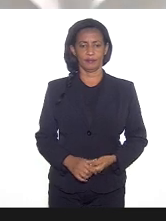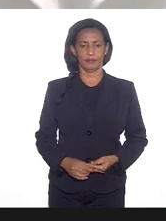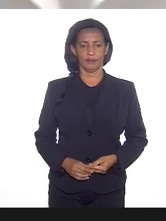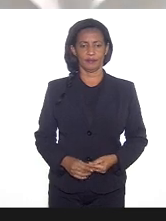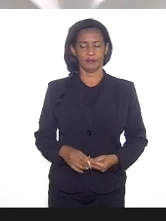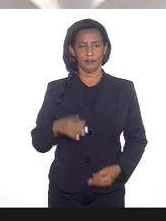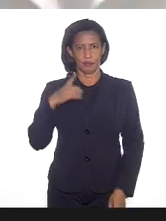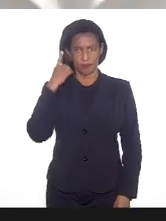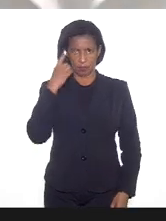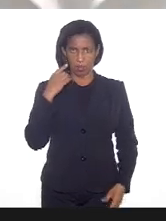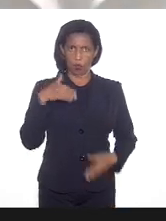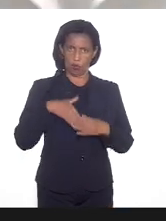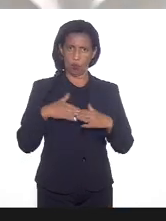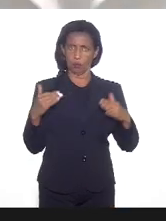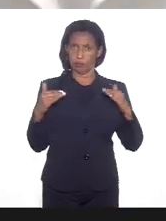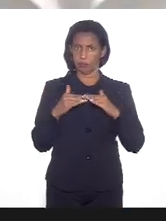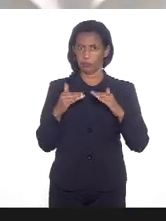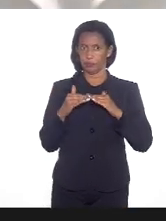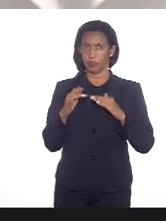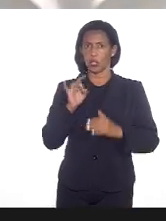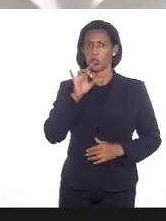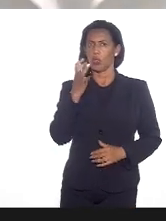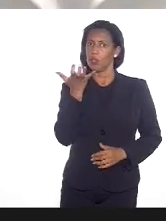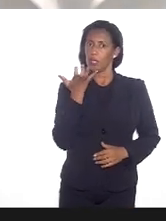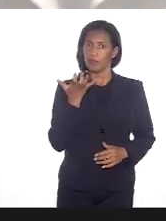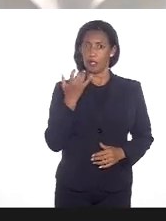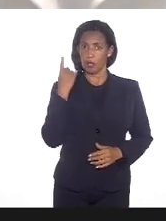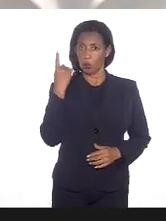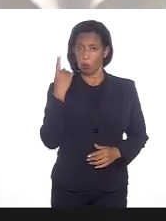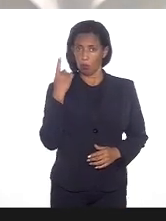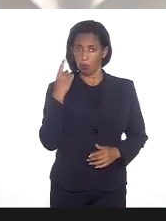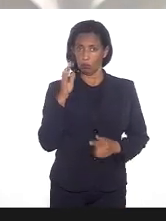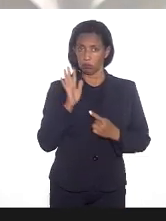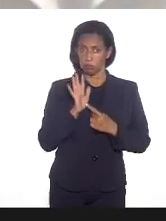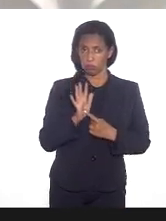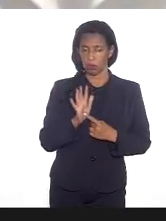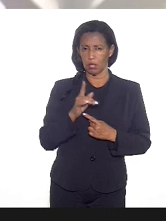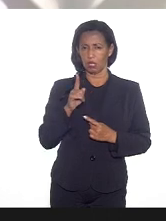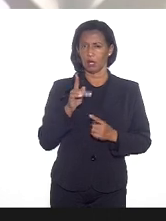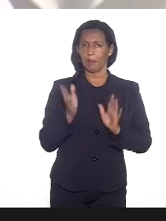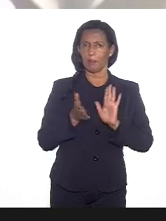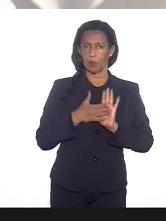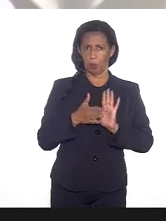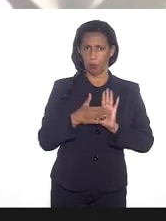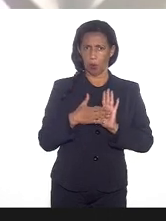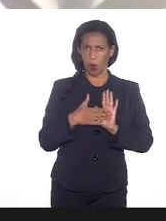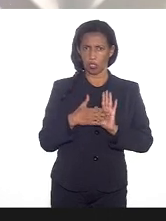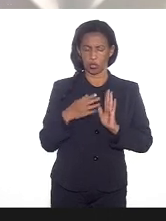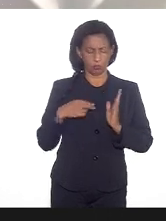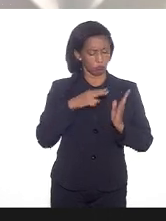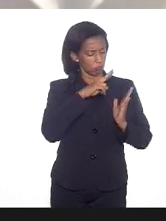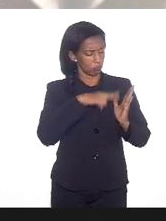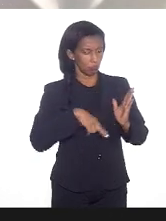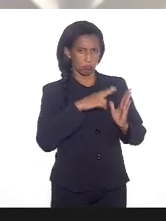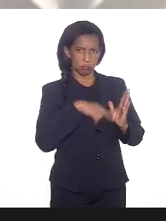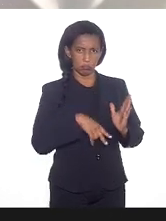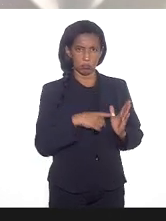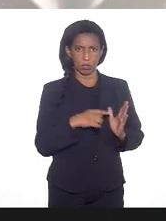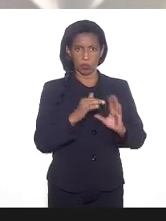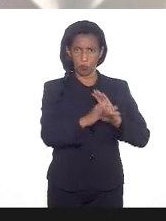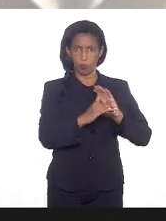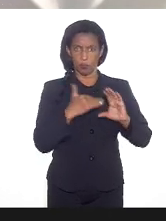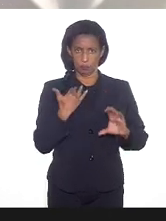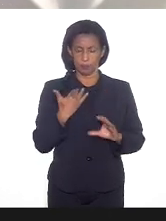Deputado, eu voto favoravelmente, mas eu queria fazer uma observação. Na apresentação da proposta, eu estou aqui acompanhando, que foi